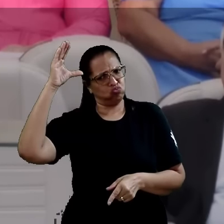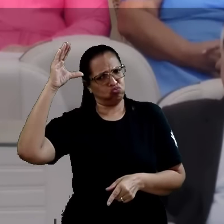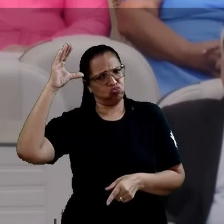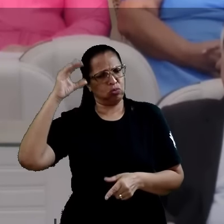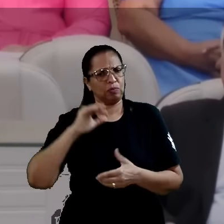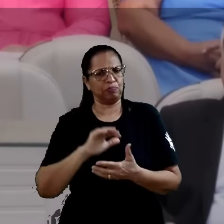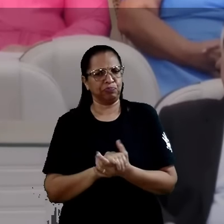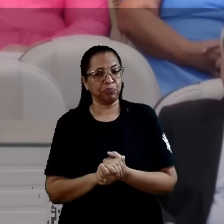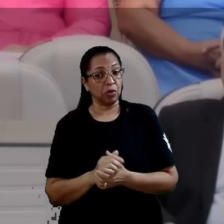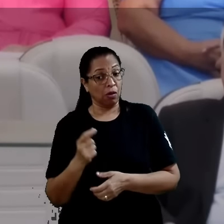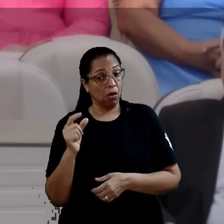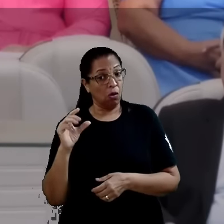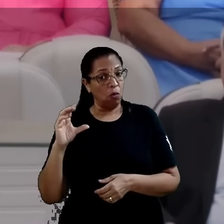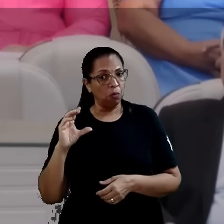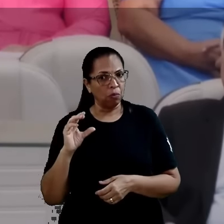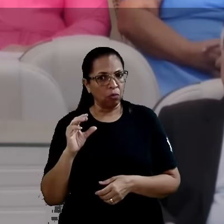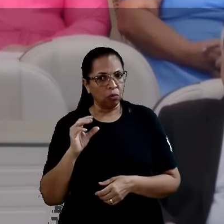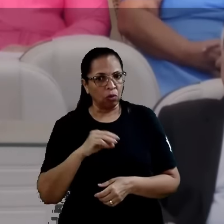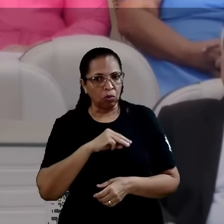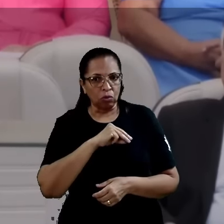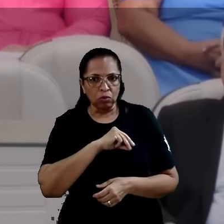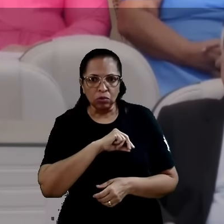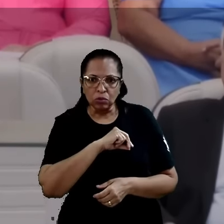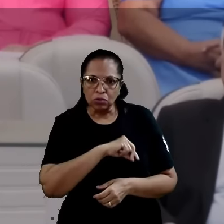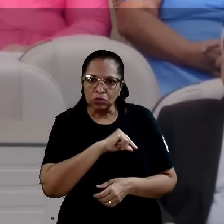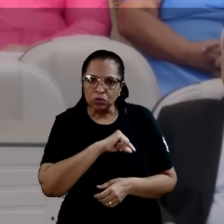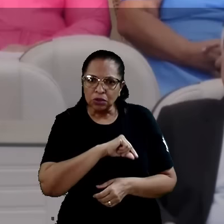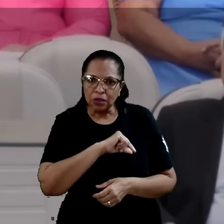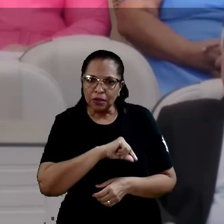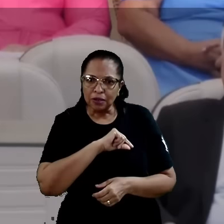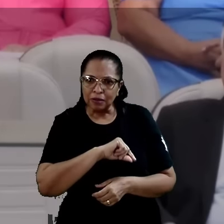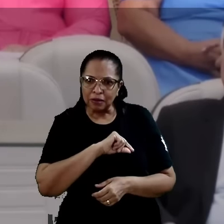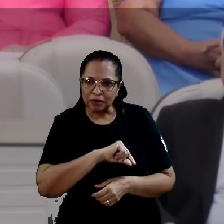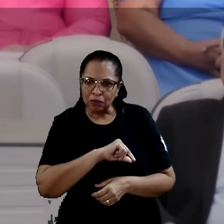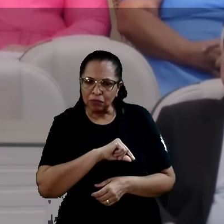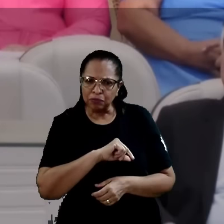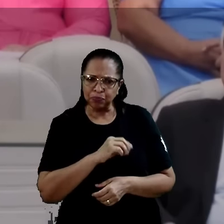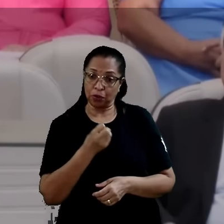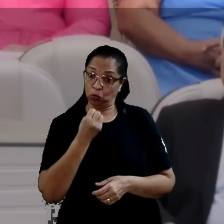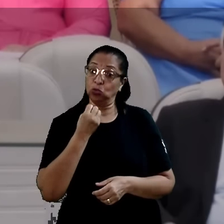era mais do que ele ganhava mensalmente para lecionar na